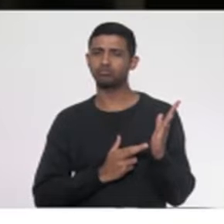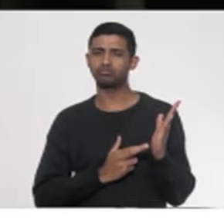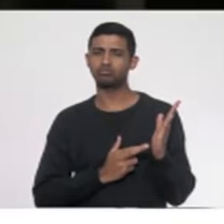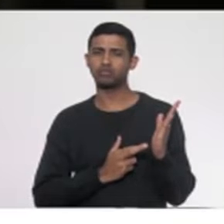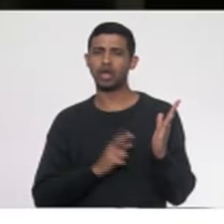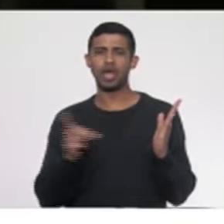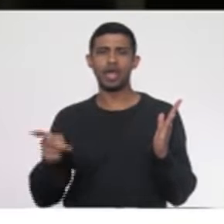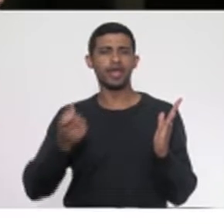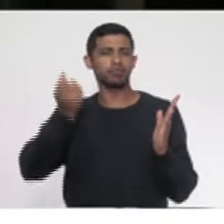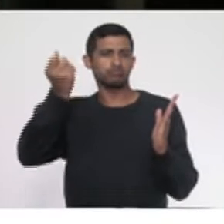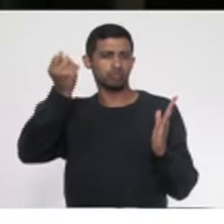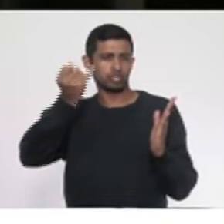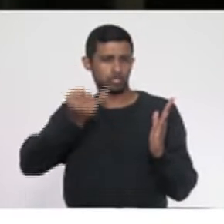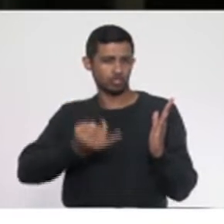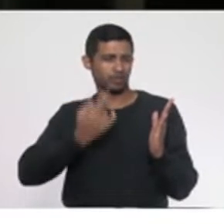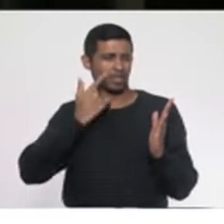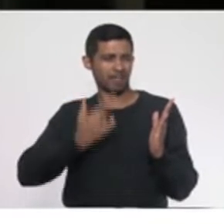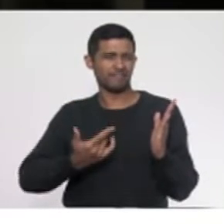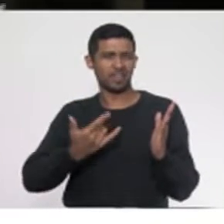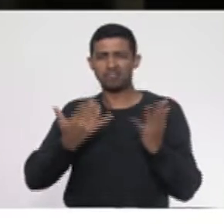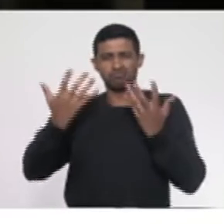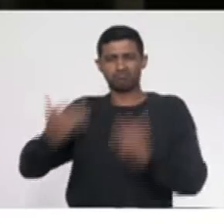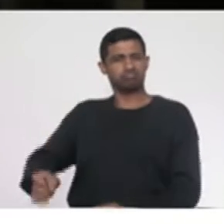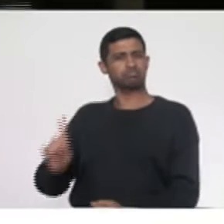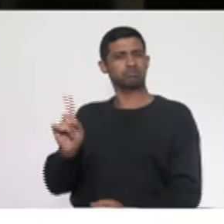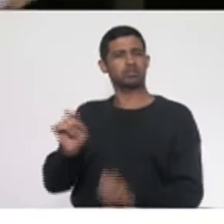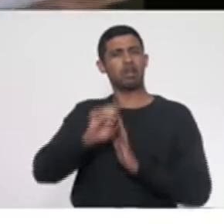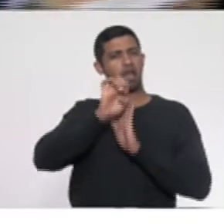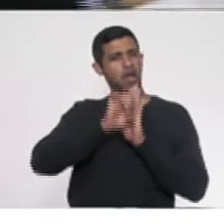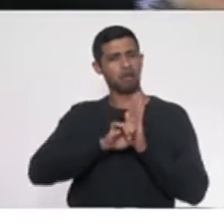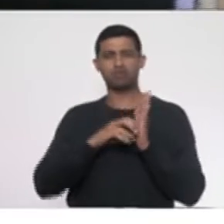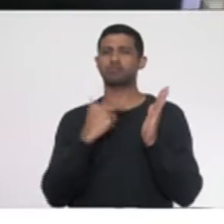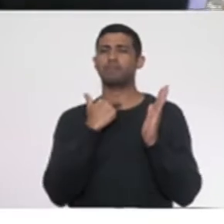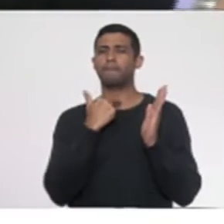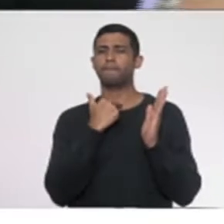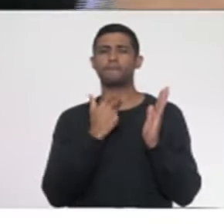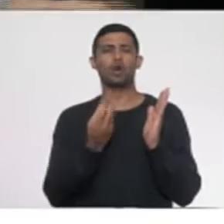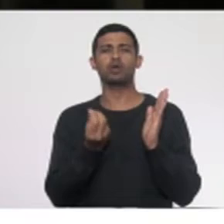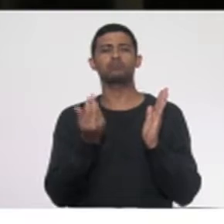as causas de rejeição de emendas que não podem ser